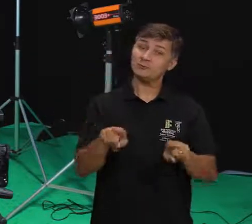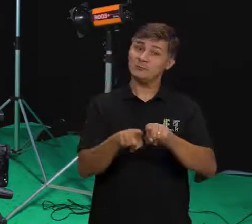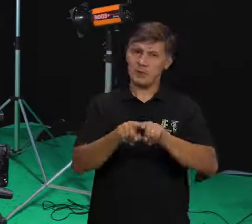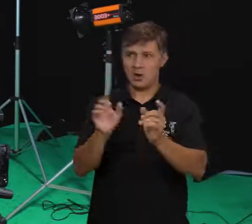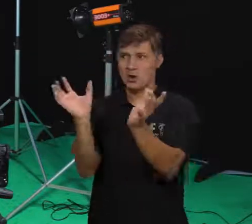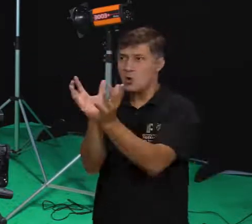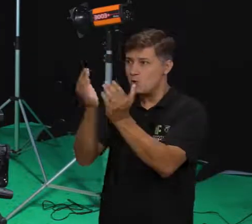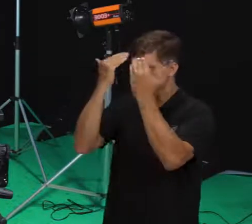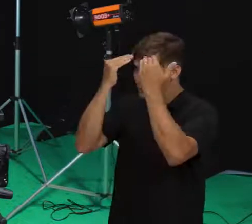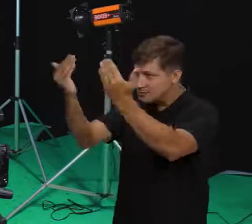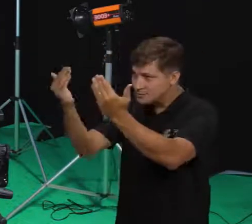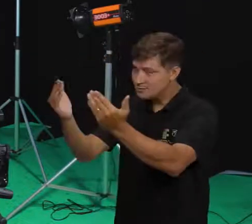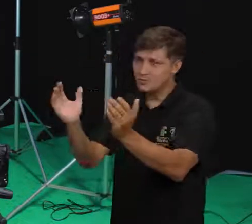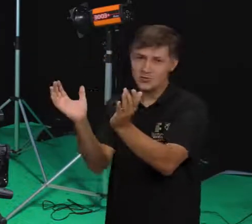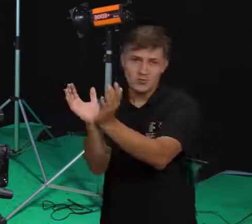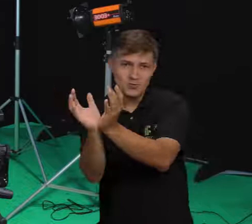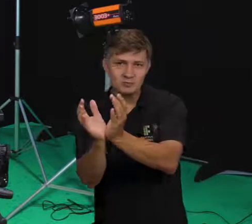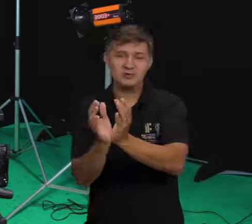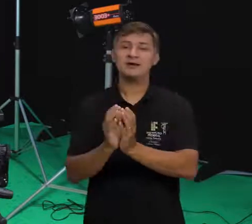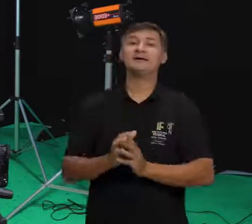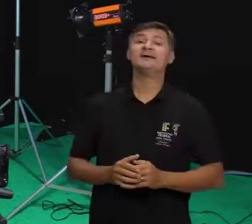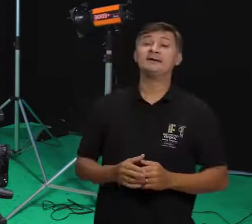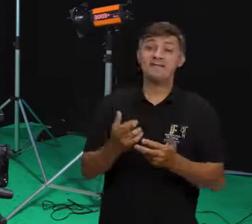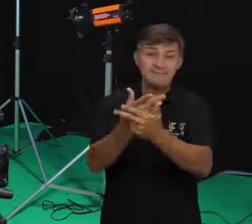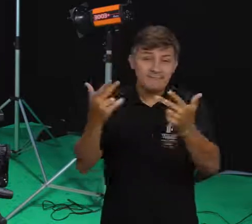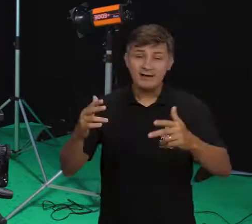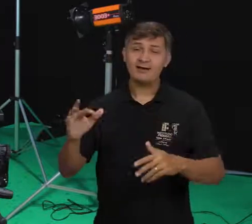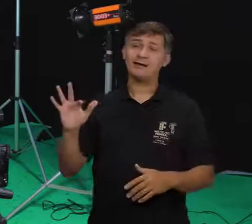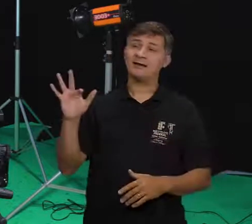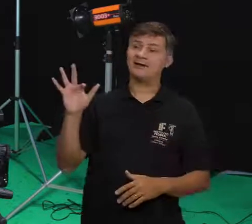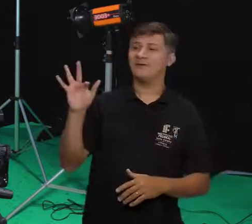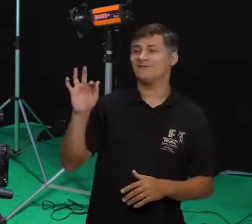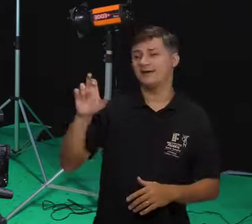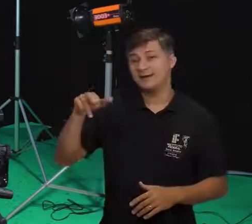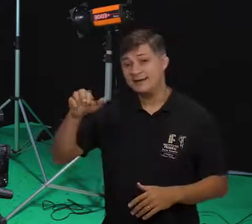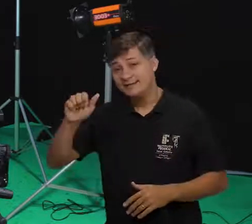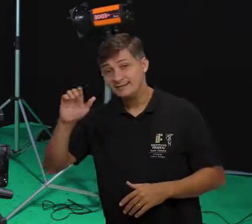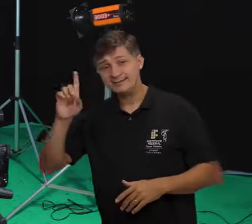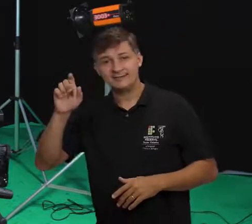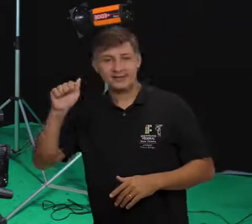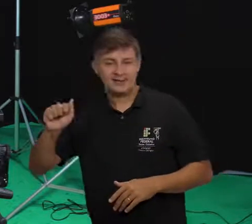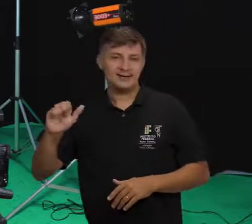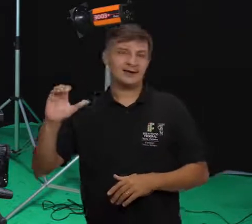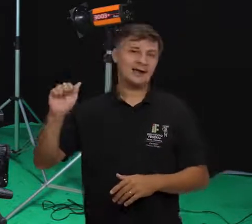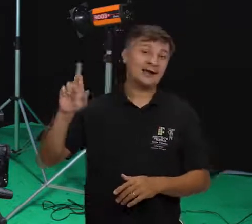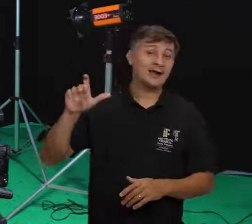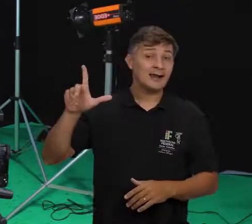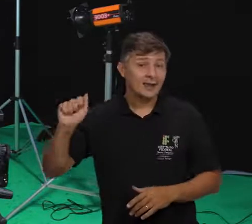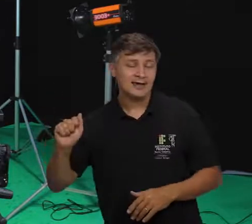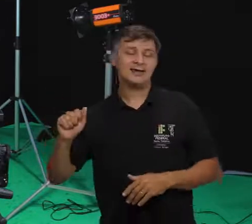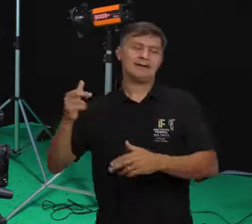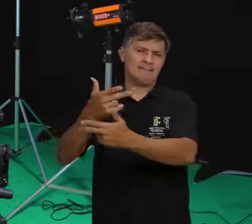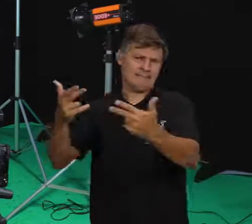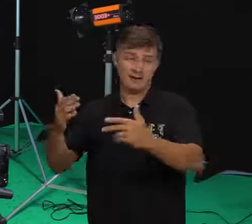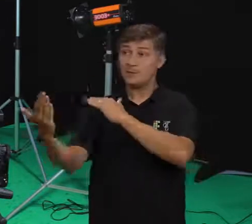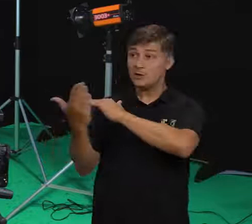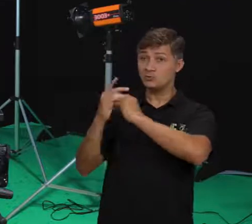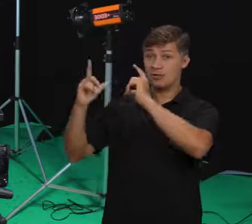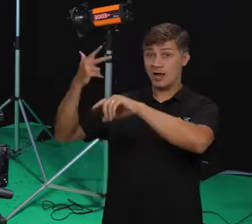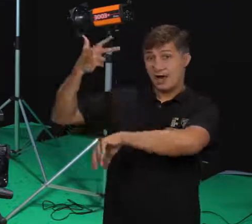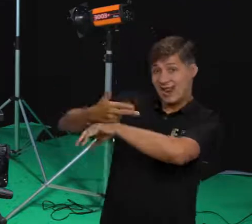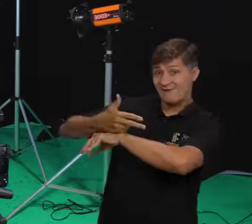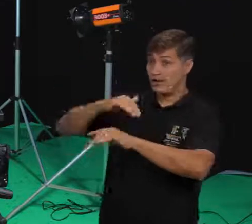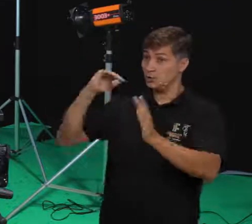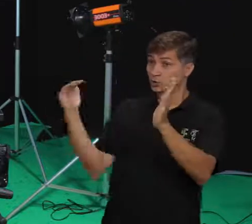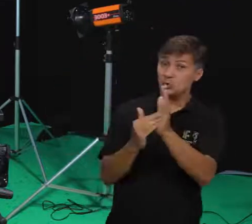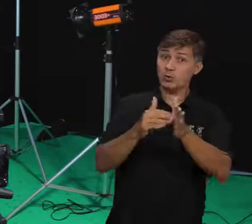equipe, essa equipe maravilhosa, a Taina Fagundes Lentes, a Fernandinha Duarte, o Ronei Rodrigues, que estiveram comigo aqui ajudando a gravar